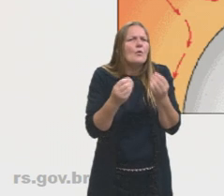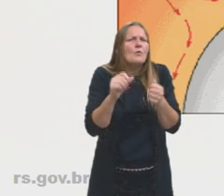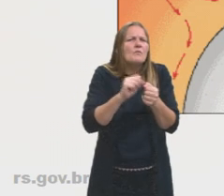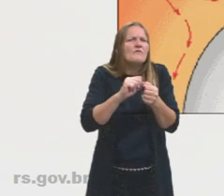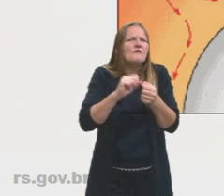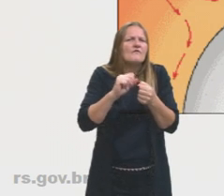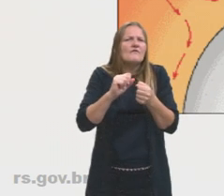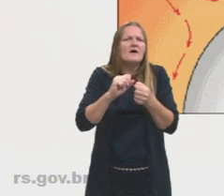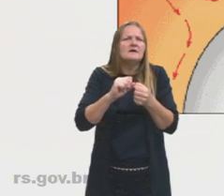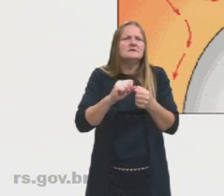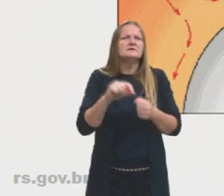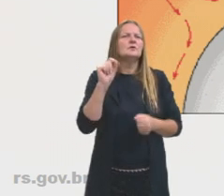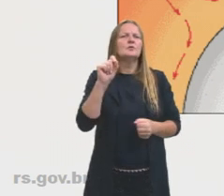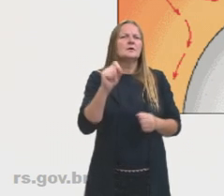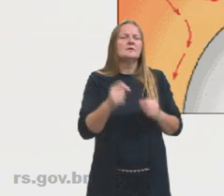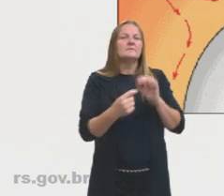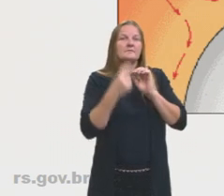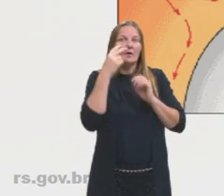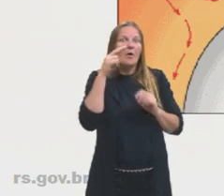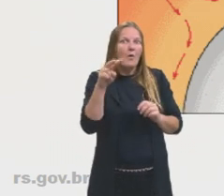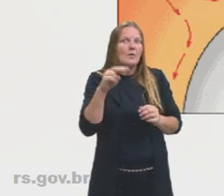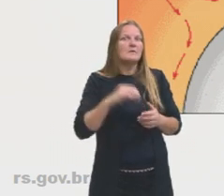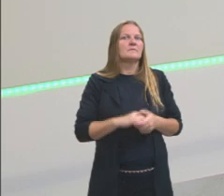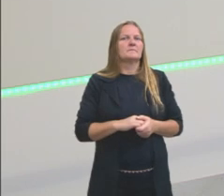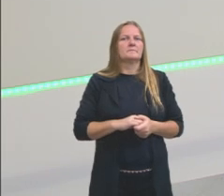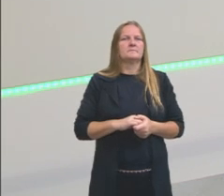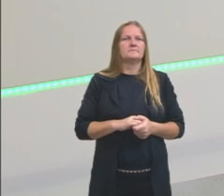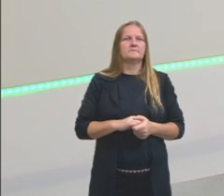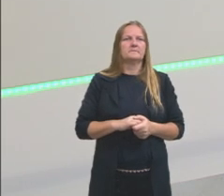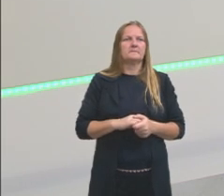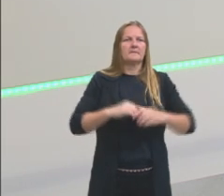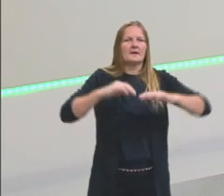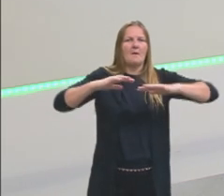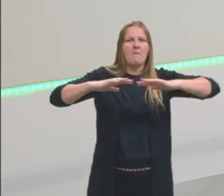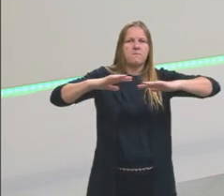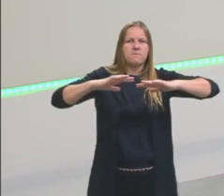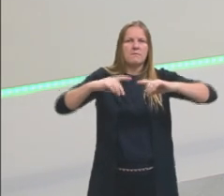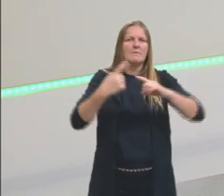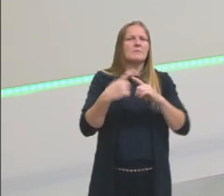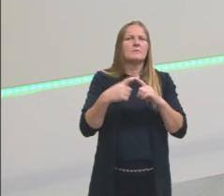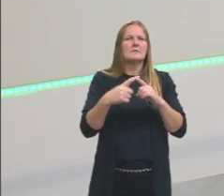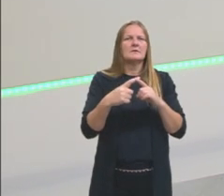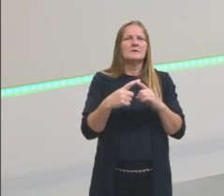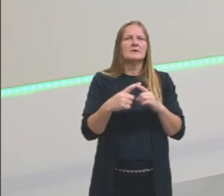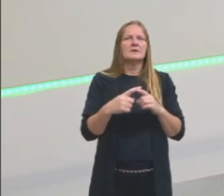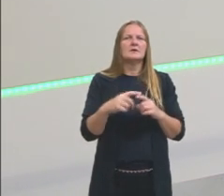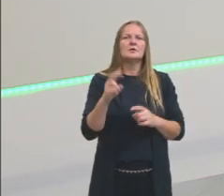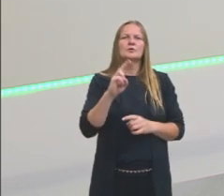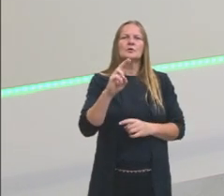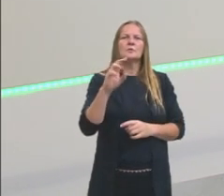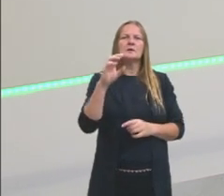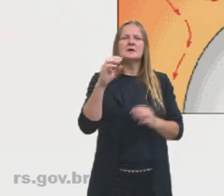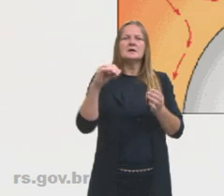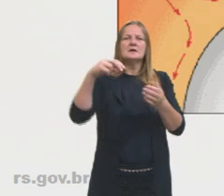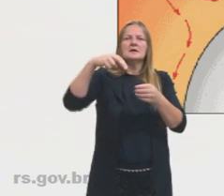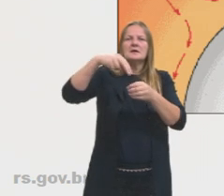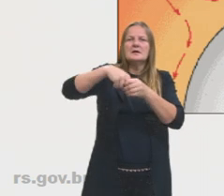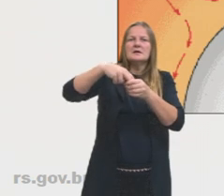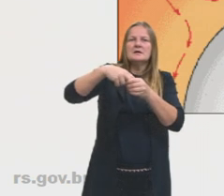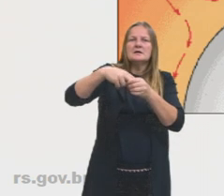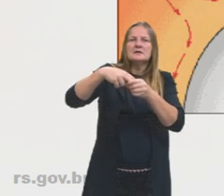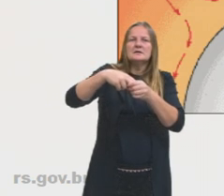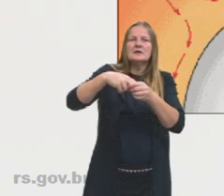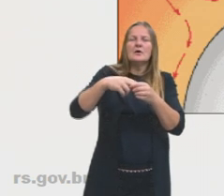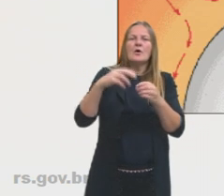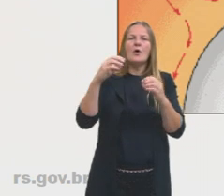faz né O que que faça essas essas placas se movimentarem é uma coisinha chamada célula de confecção